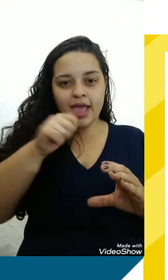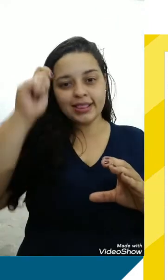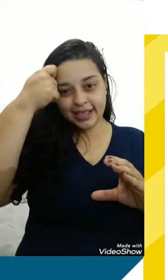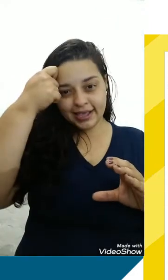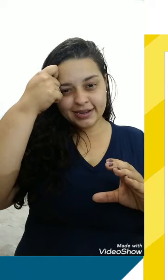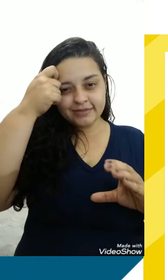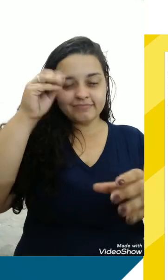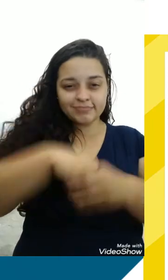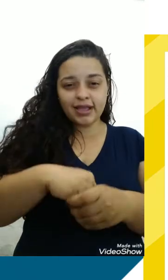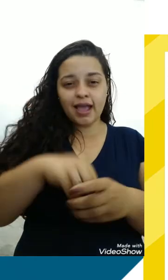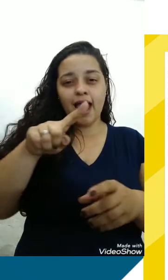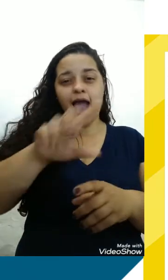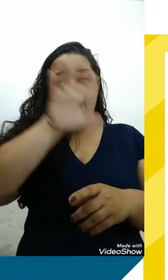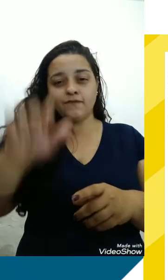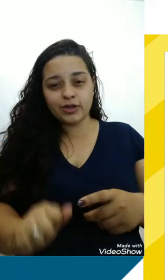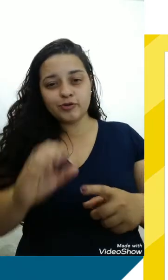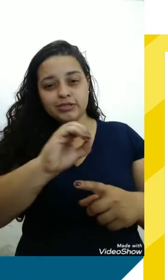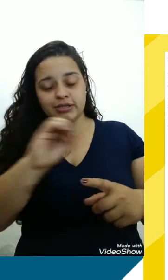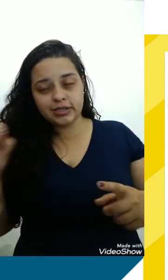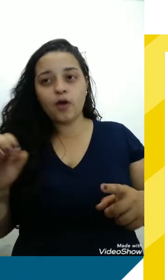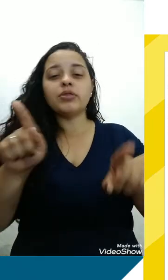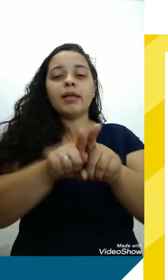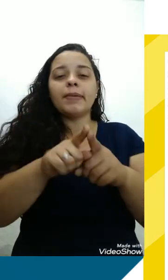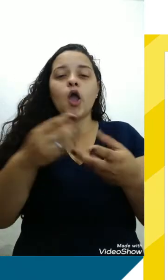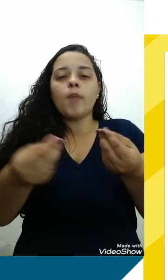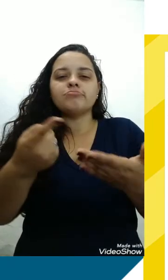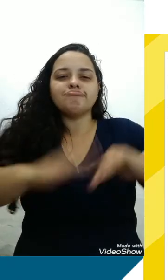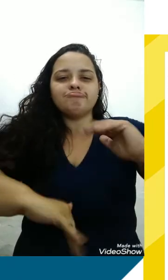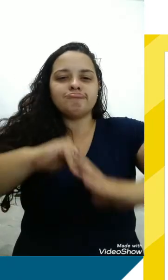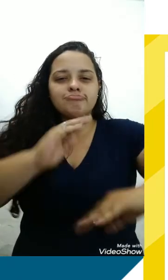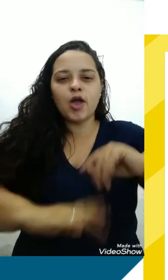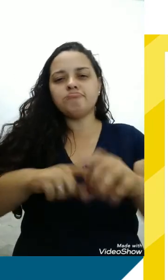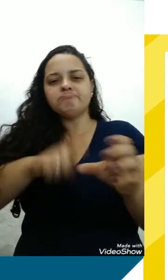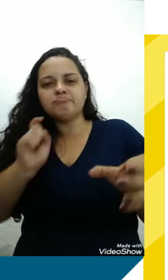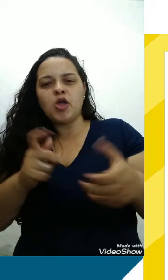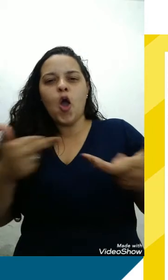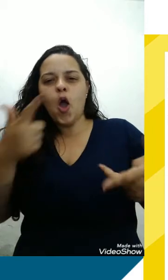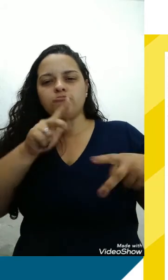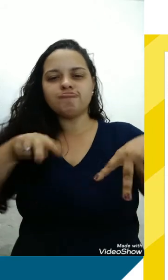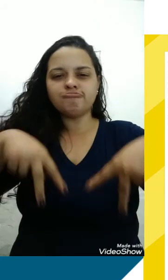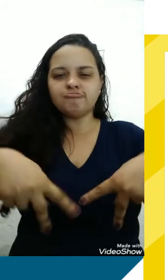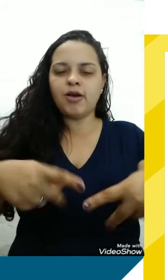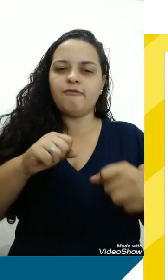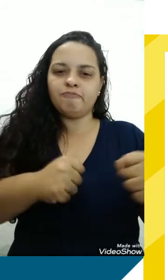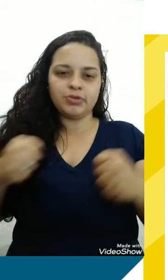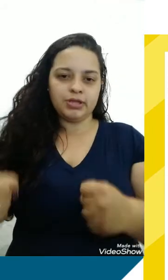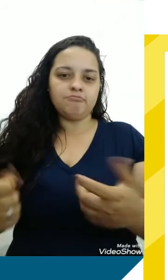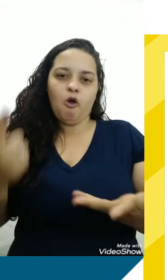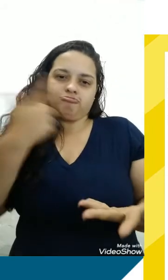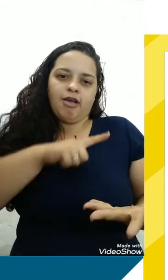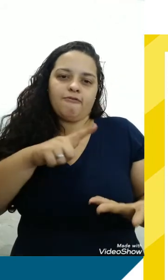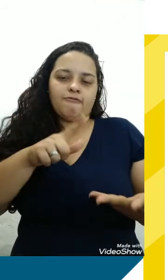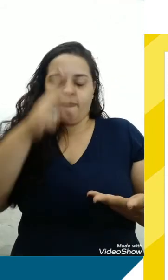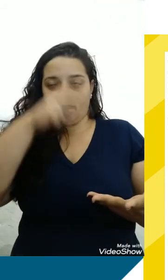ambulantes em África Ocidental e as suas habilidades, autonomia, mobilidade presentes, né, nessa função, nessas mulheres